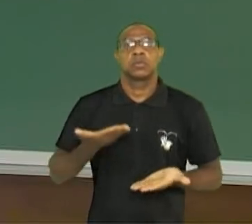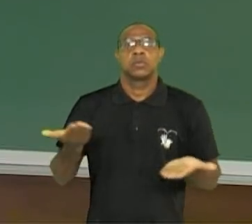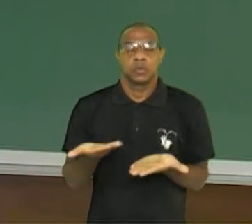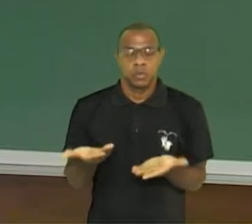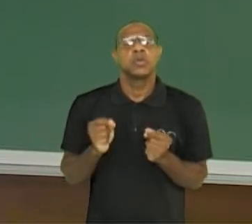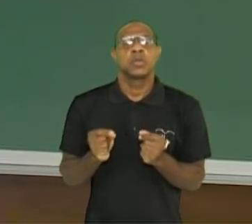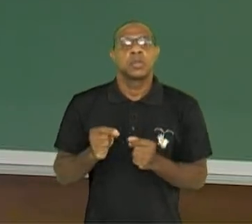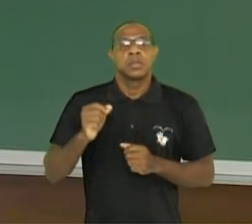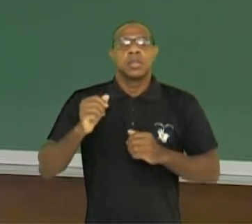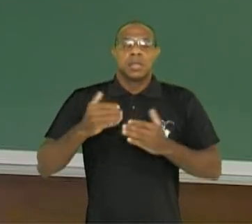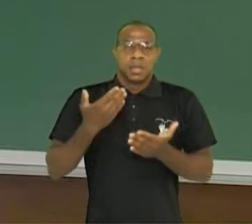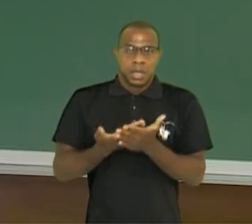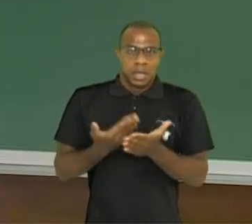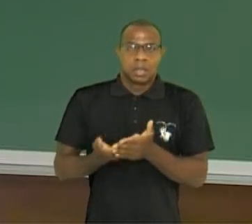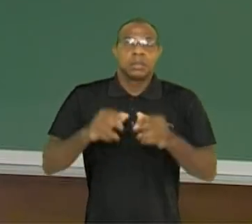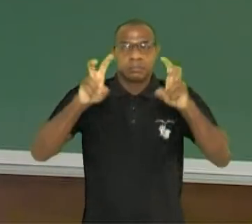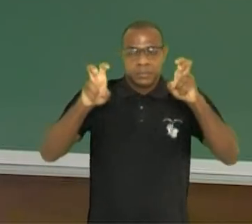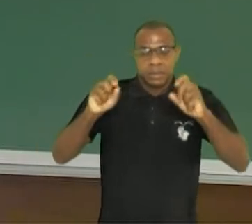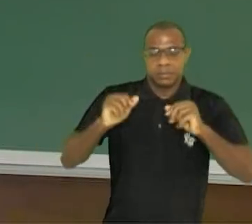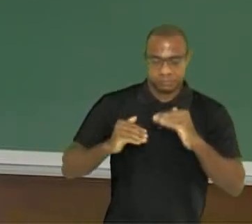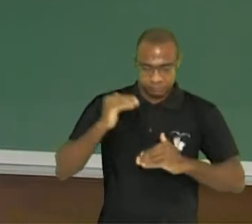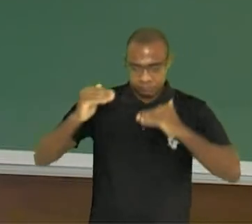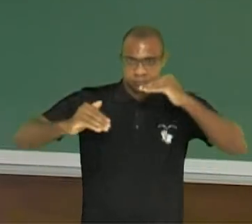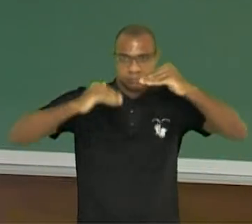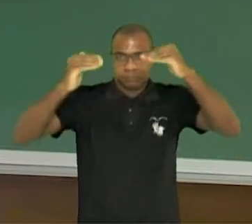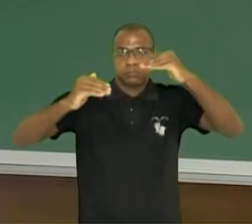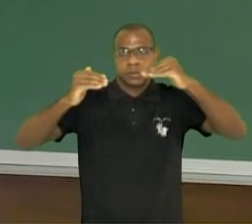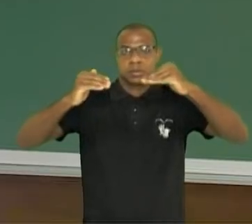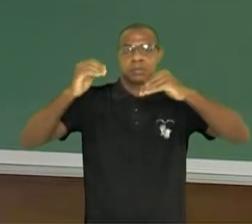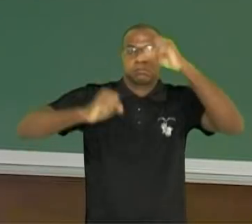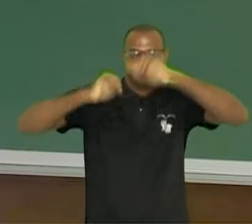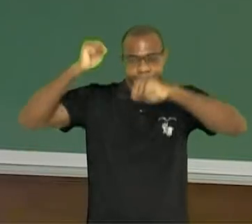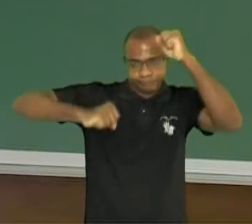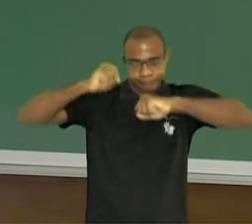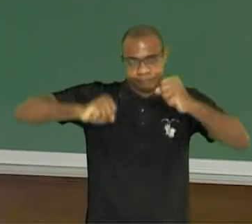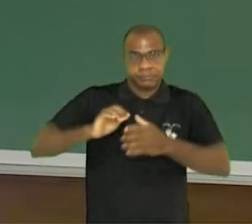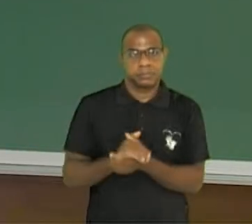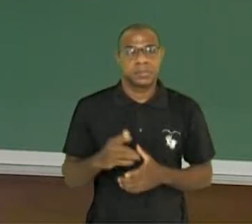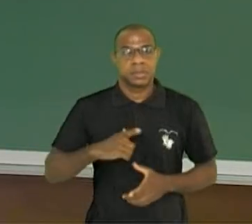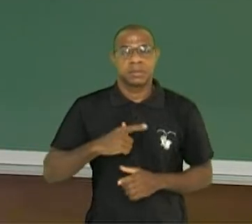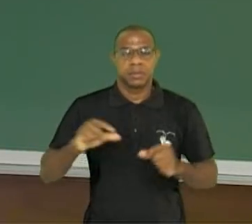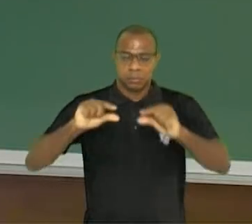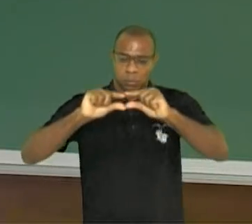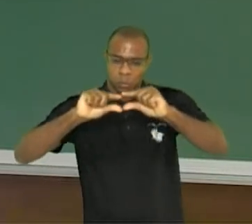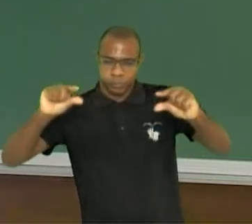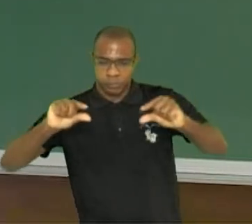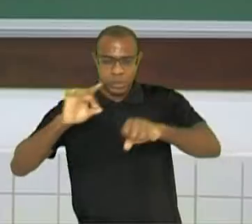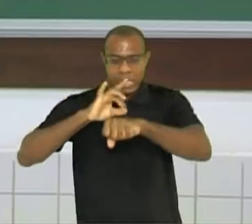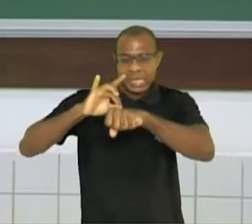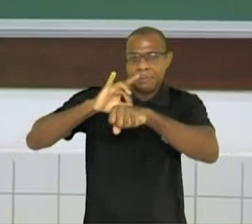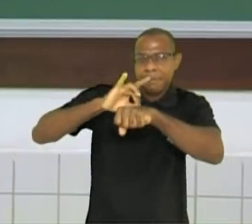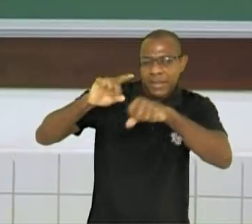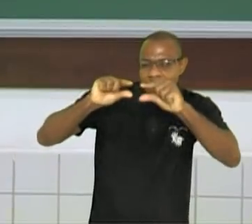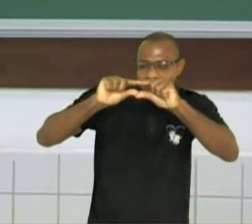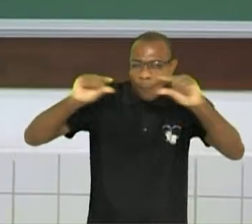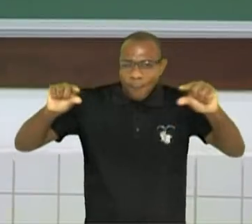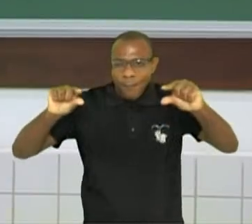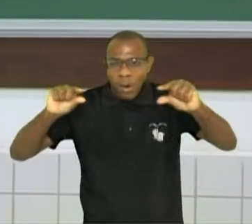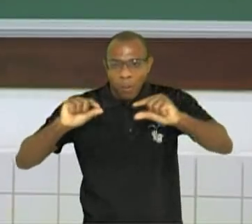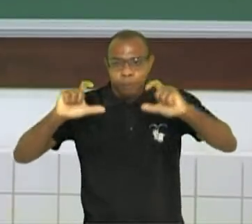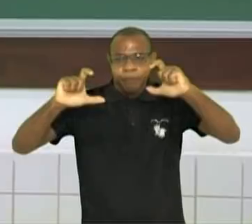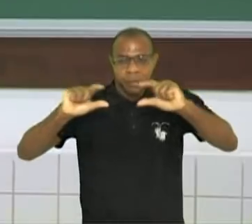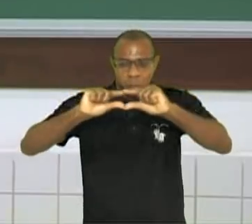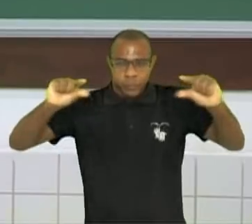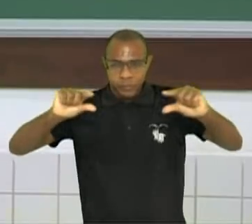Revolução Industrial, anote alguns itens, alguns eu até destaquei aí, tá em negrito para você facilitar. Ok? Pronto,